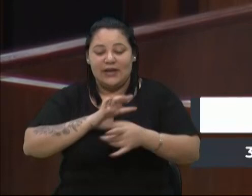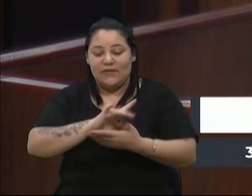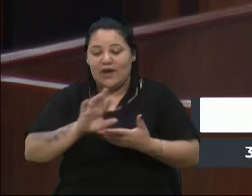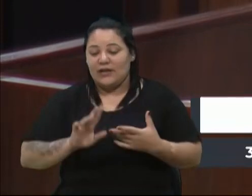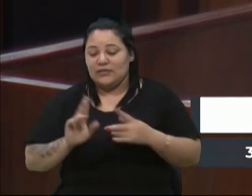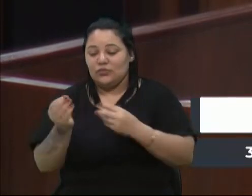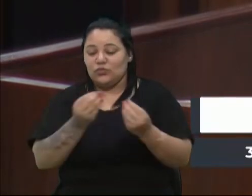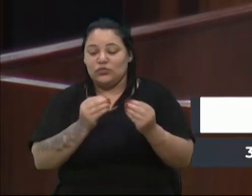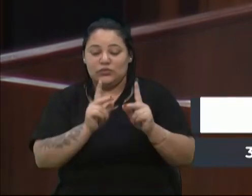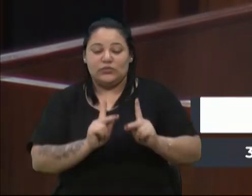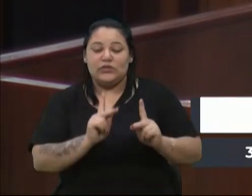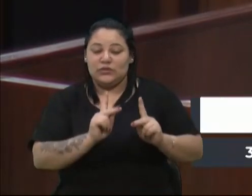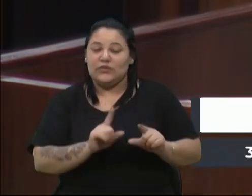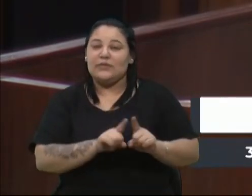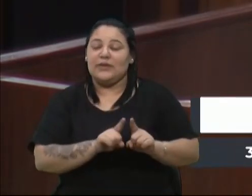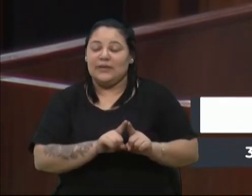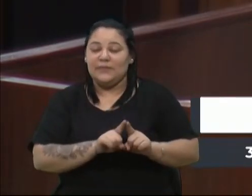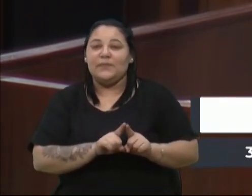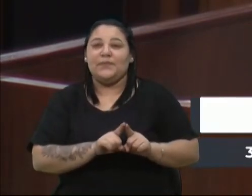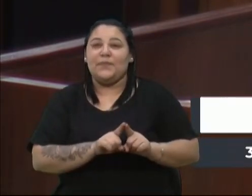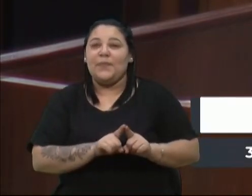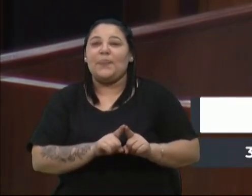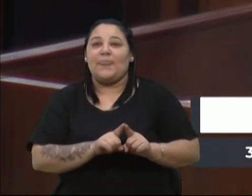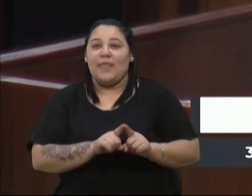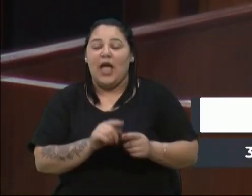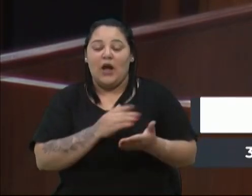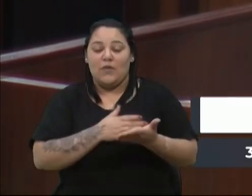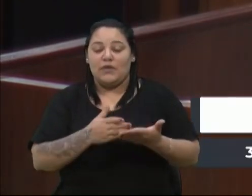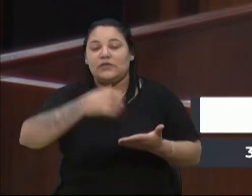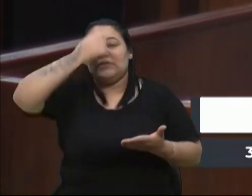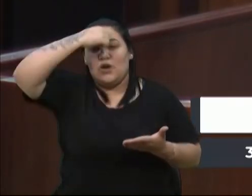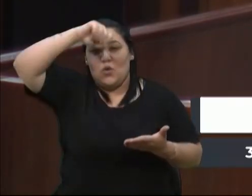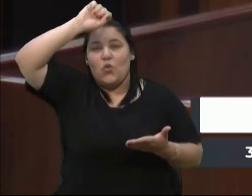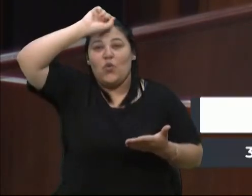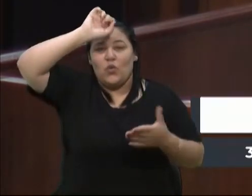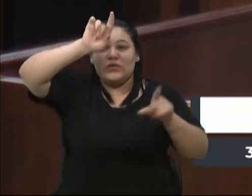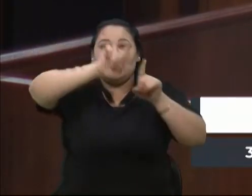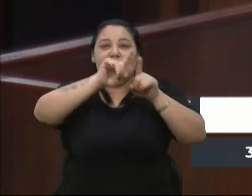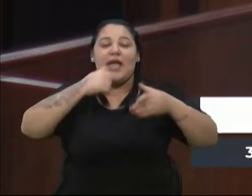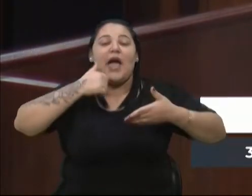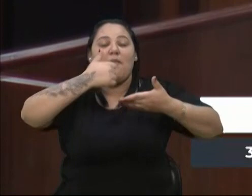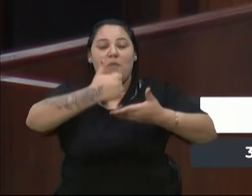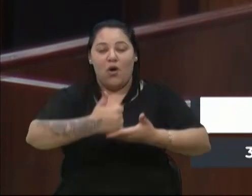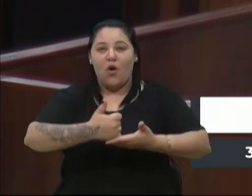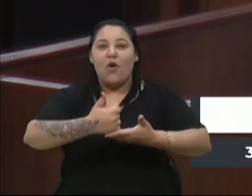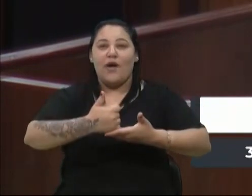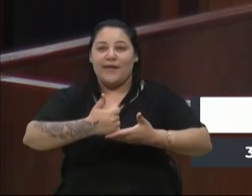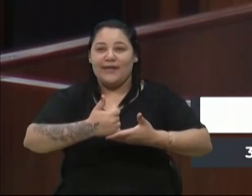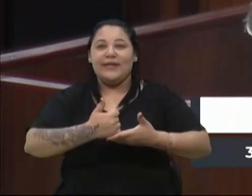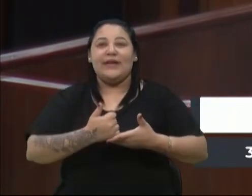parcerias, muitas mesmo. Vai desde a Universidade de Caxias do Sul, que nos apoia, a pessoas